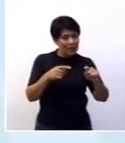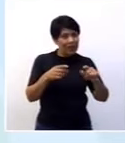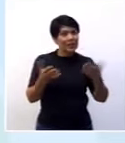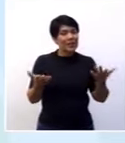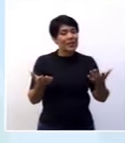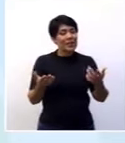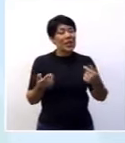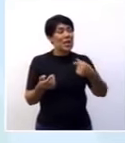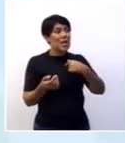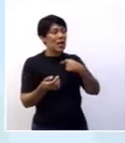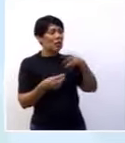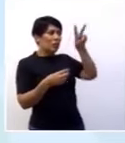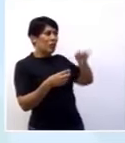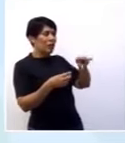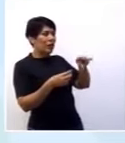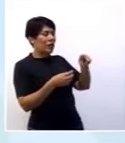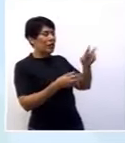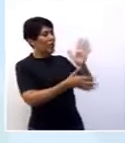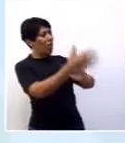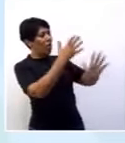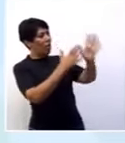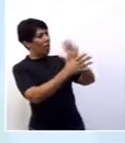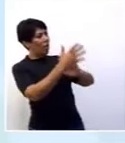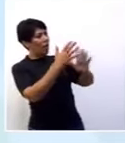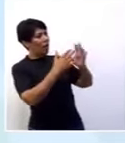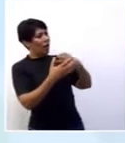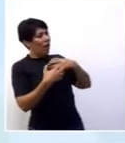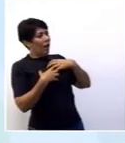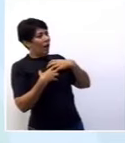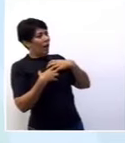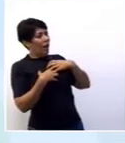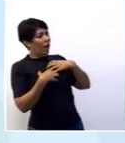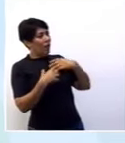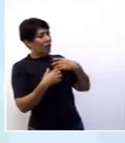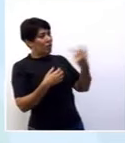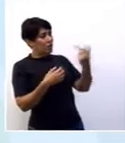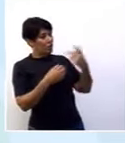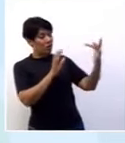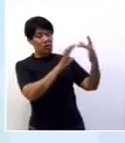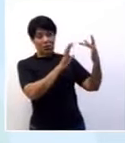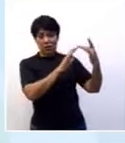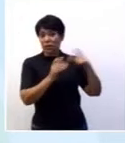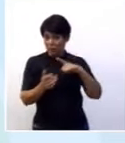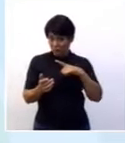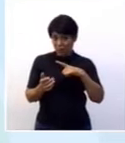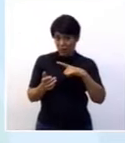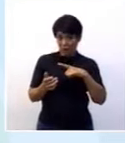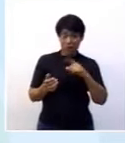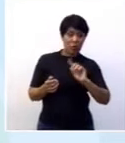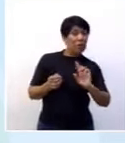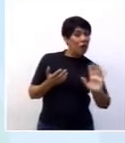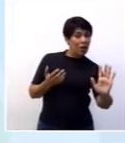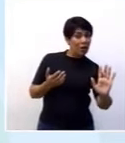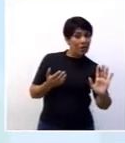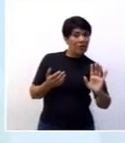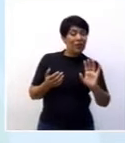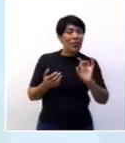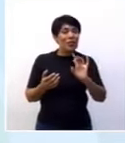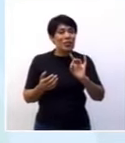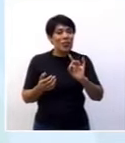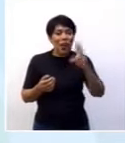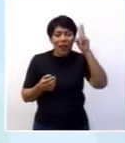certo? Com você. Será que é uma relação virtual, ou seja, uma coisa mais distante, ou ela está próxima